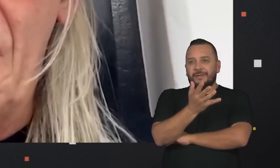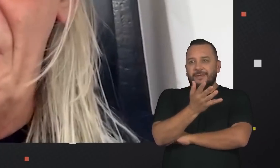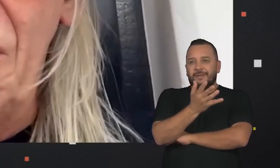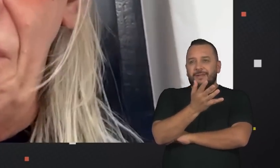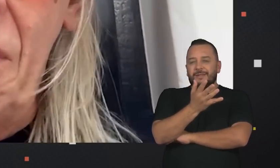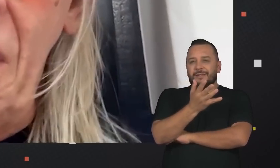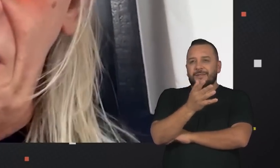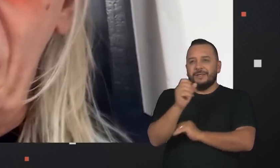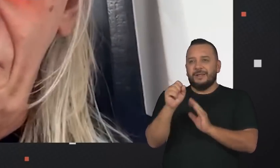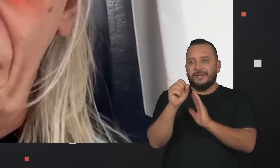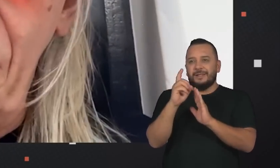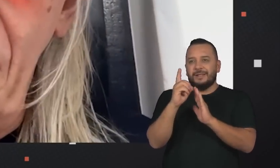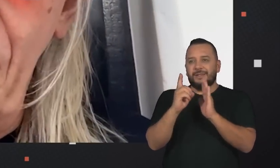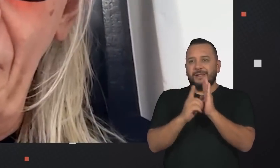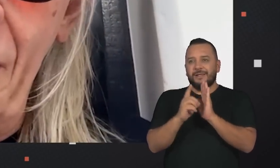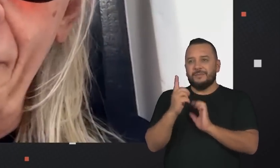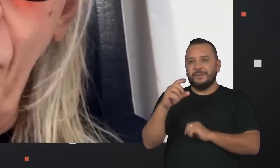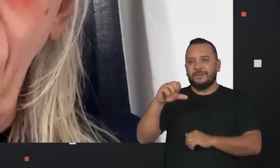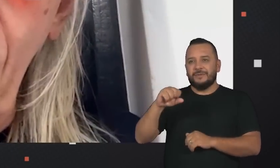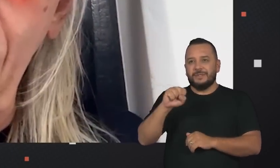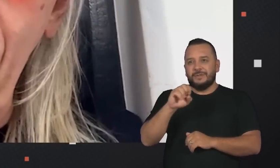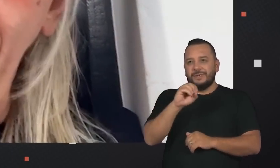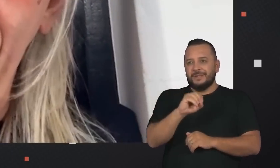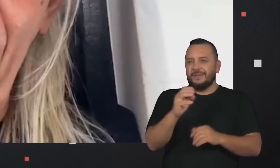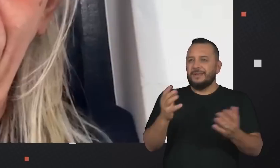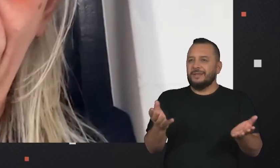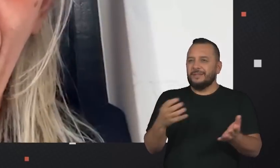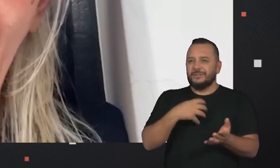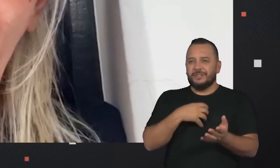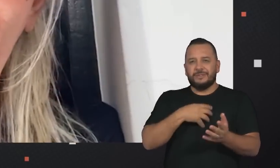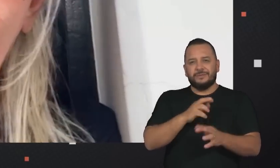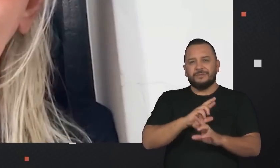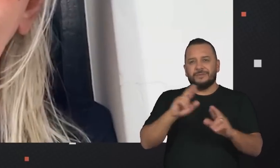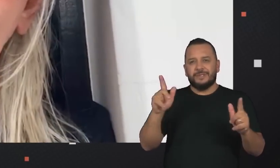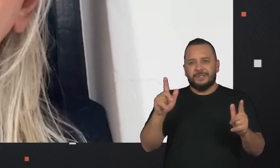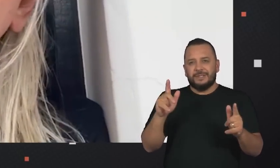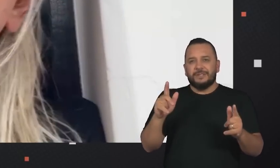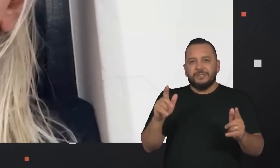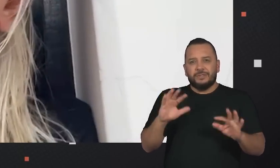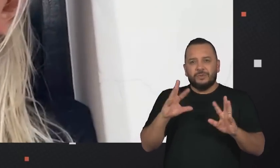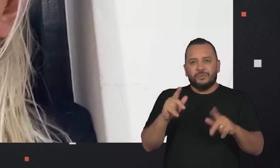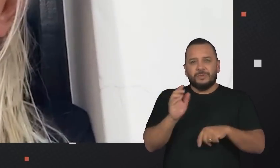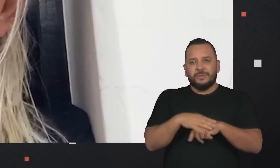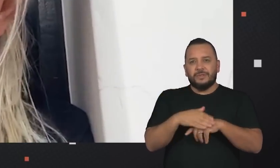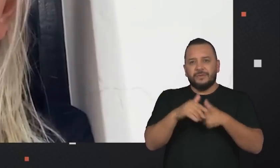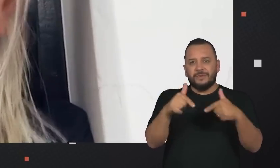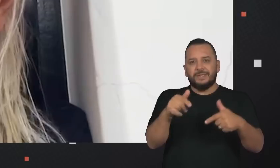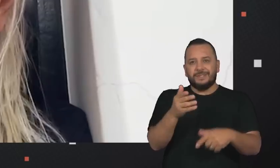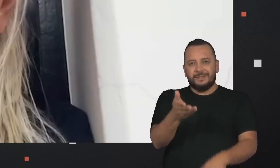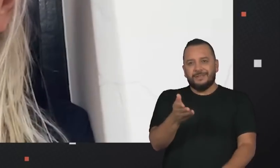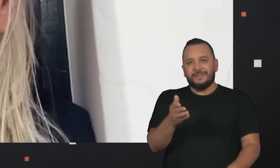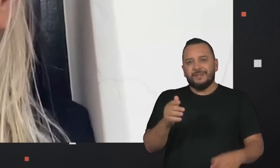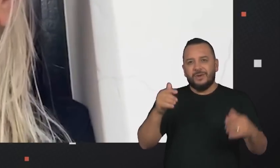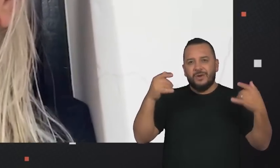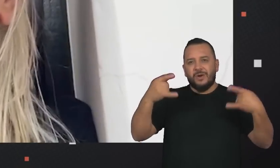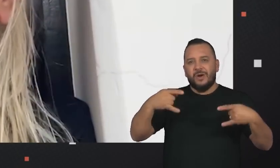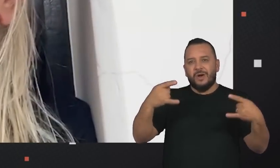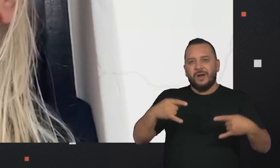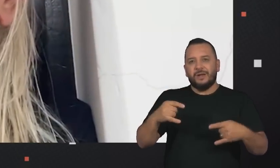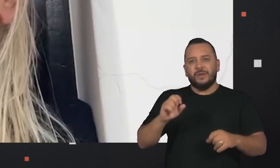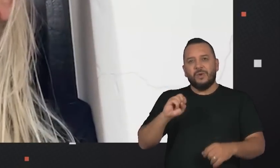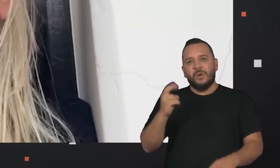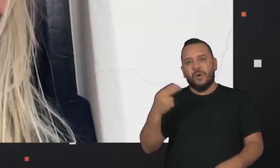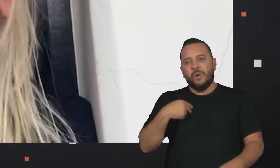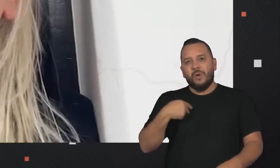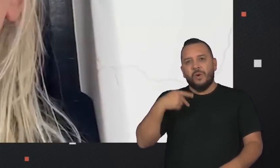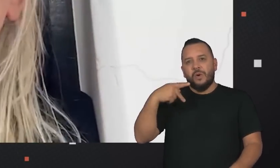da década de 80, que eu me lembro, e era totalmente diferente já de tudo que se fazia com o rock ou pop rock and roll